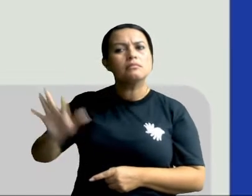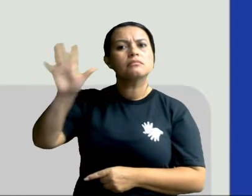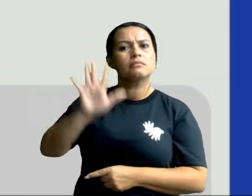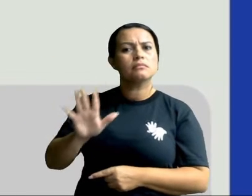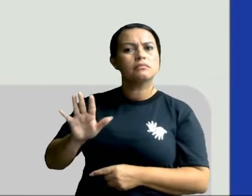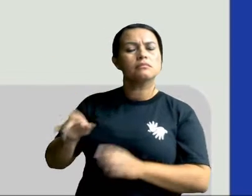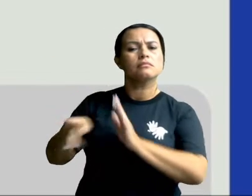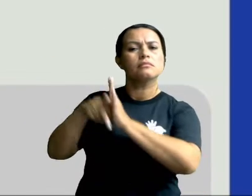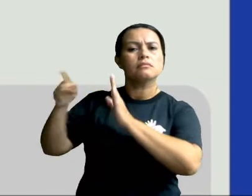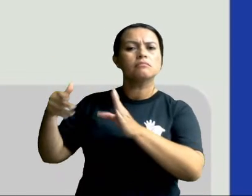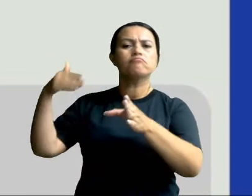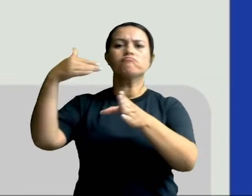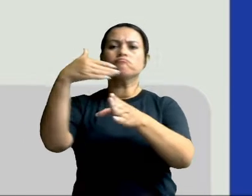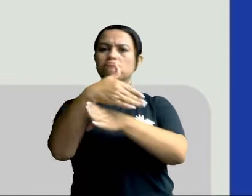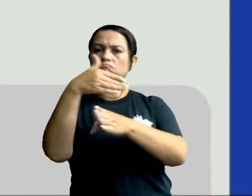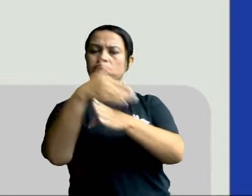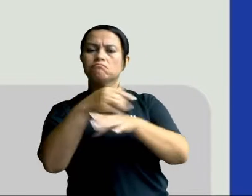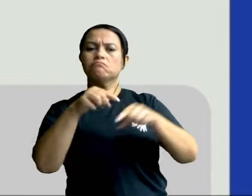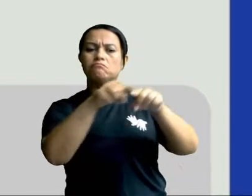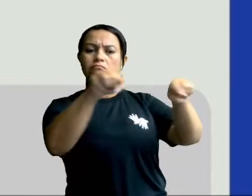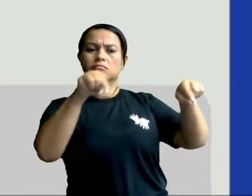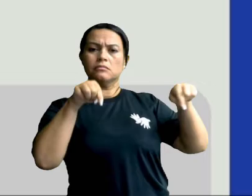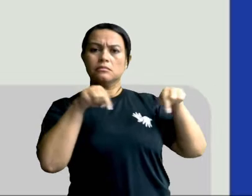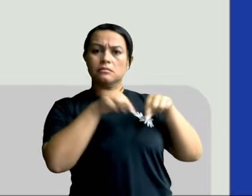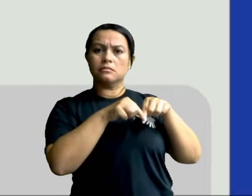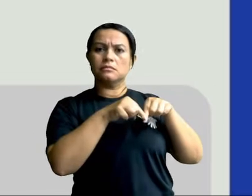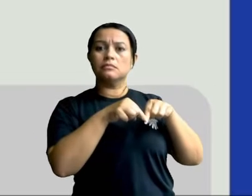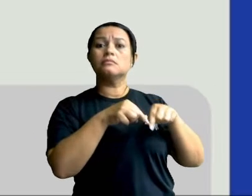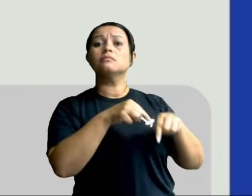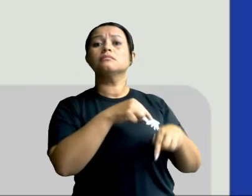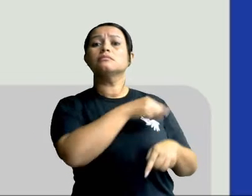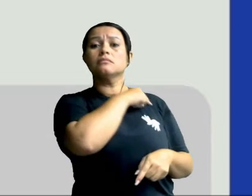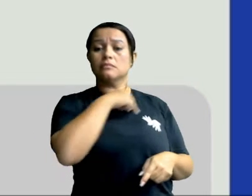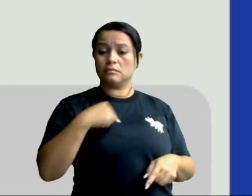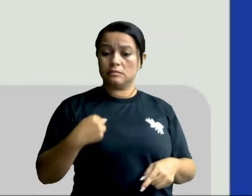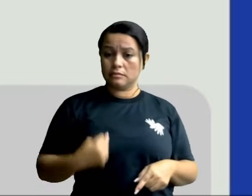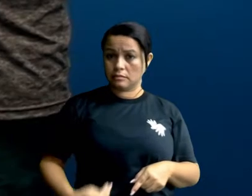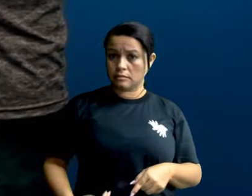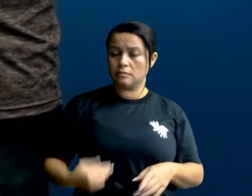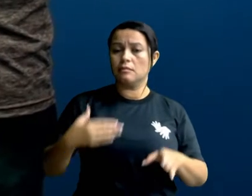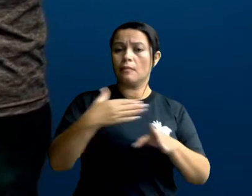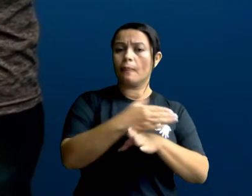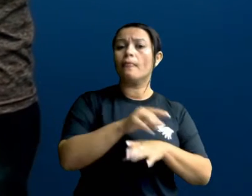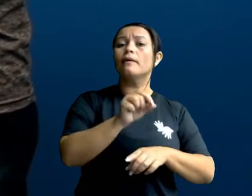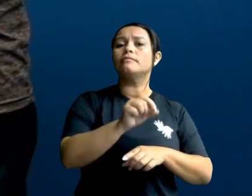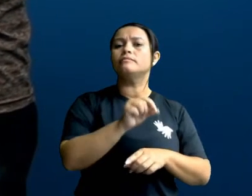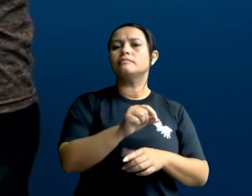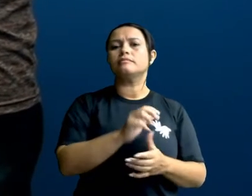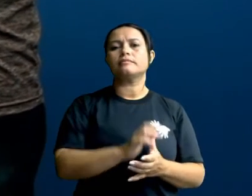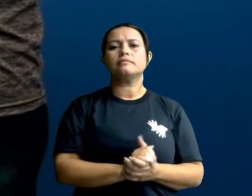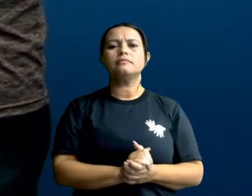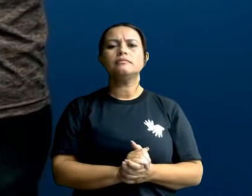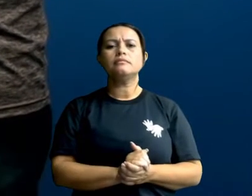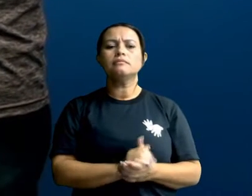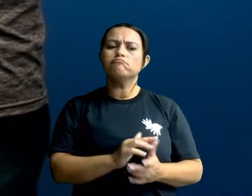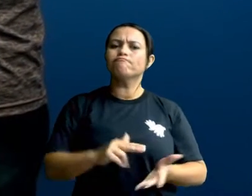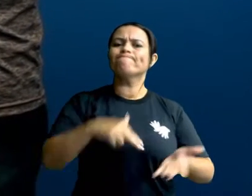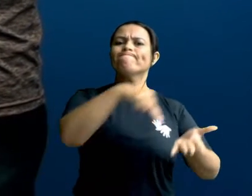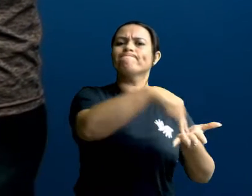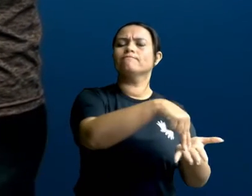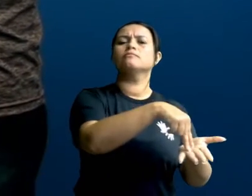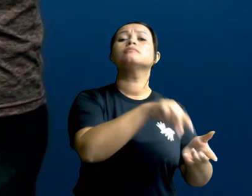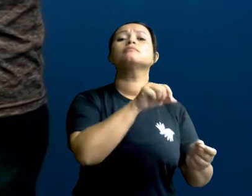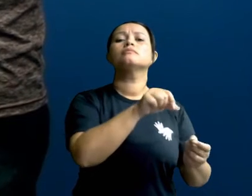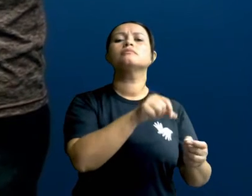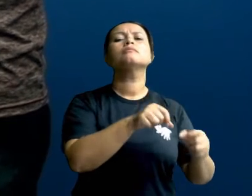também, eles ocupam toda essa região da China e fazem dela um grande